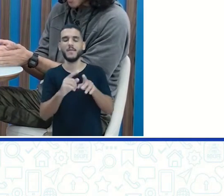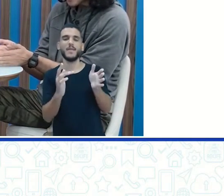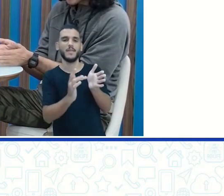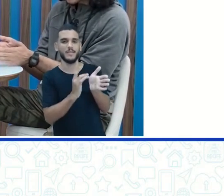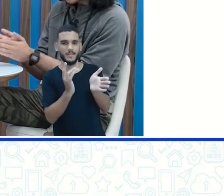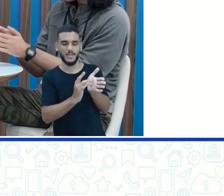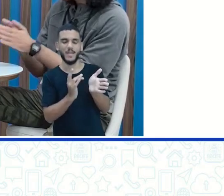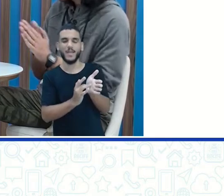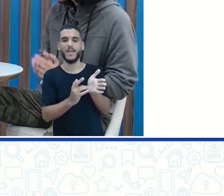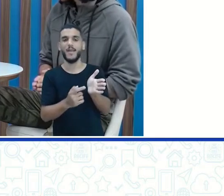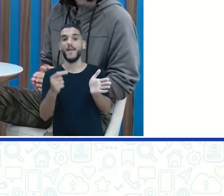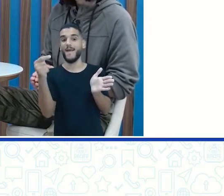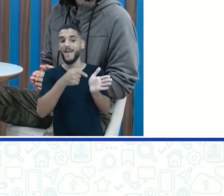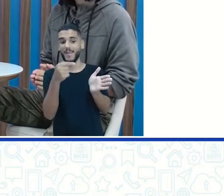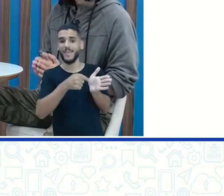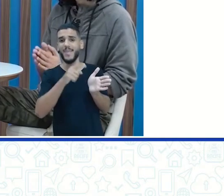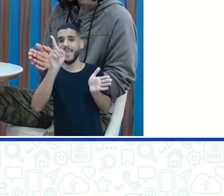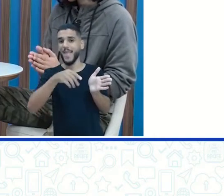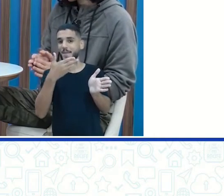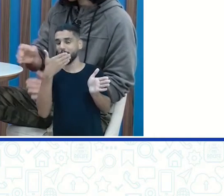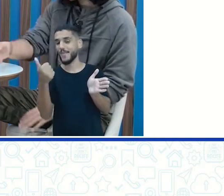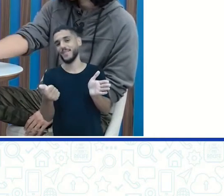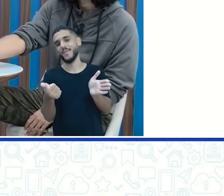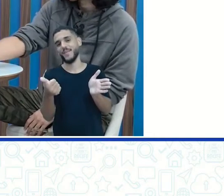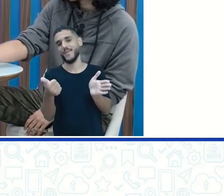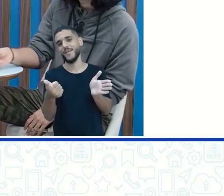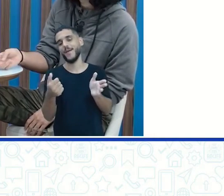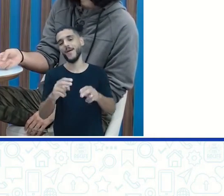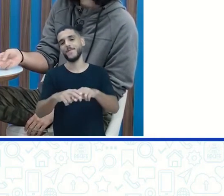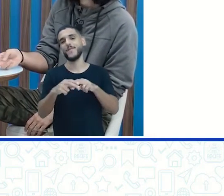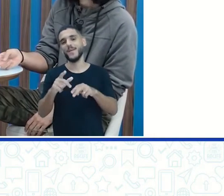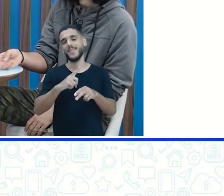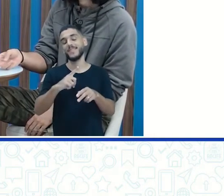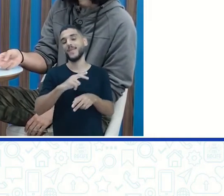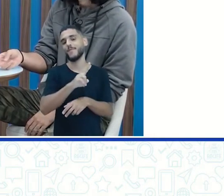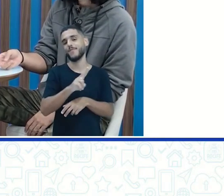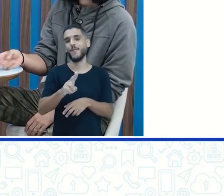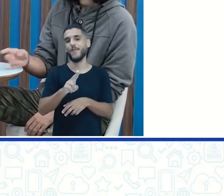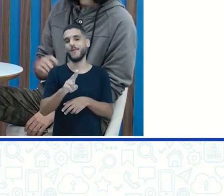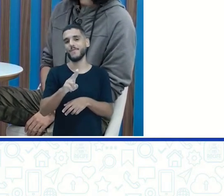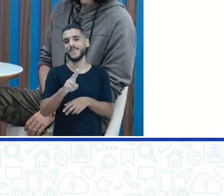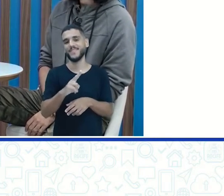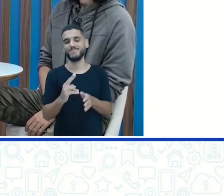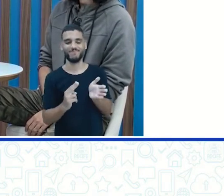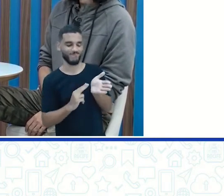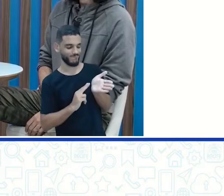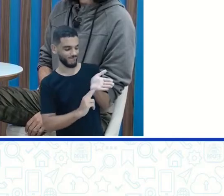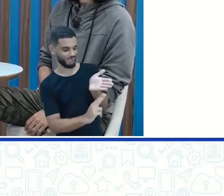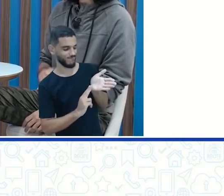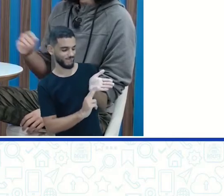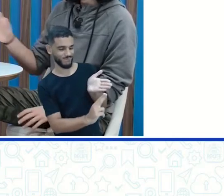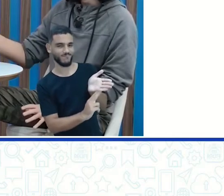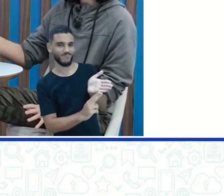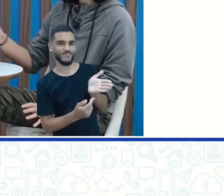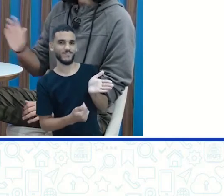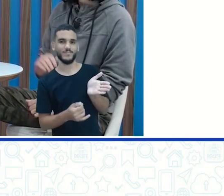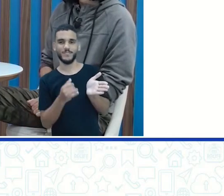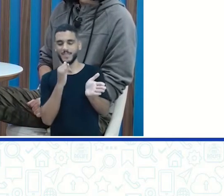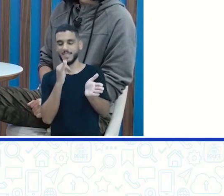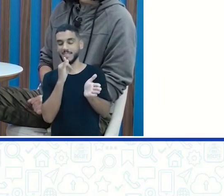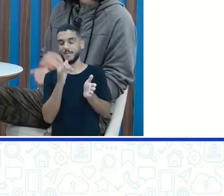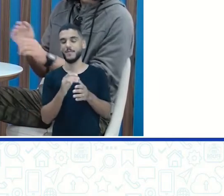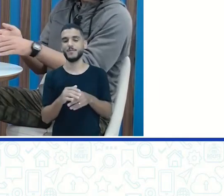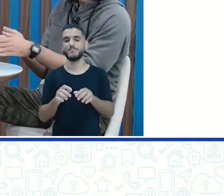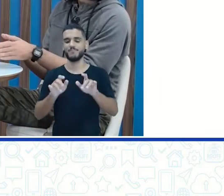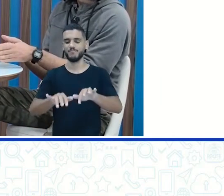aqui, aqui é mais intuitivo. Por quê? Por causa desses nomes aqui embaixo. Ah, tá vendo? Digamos, se eu der um teclado